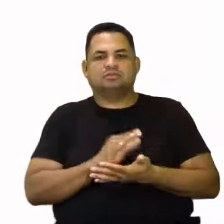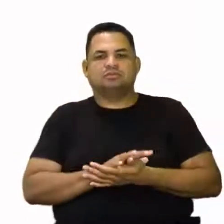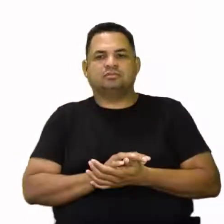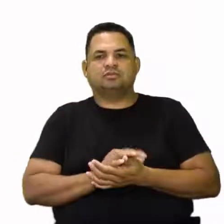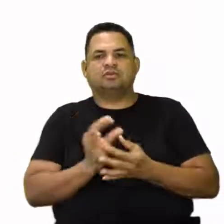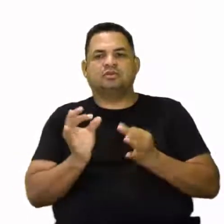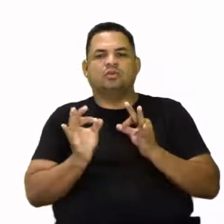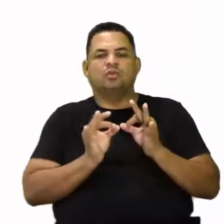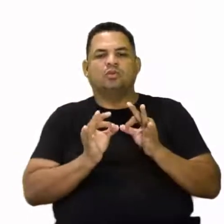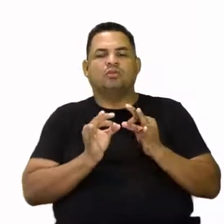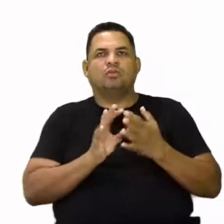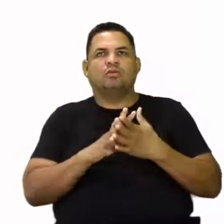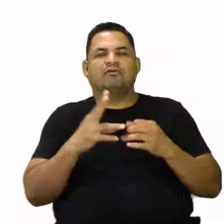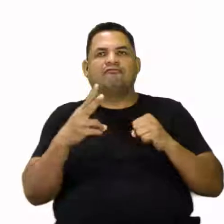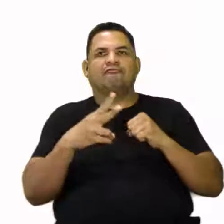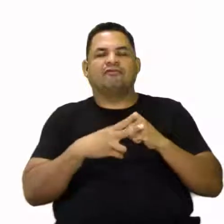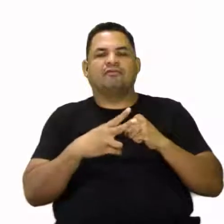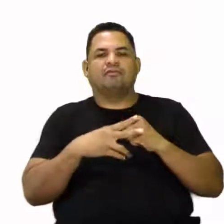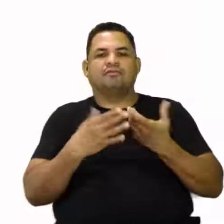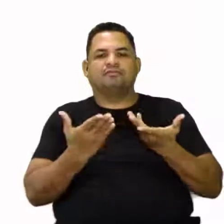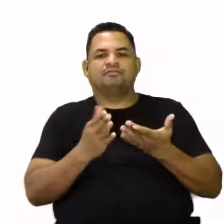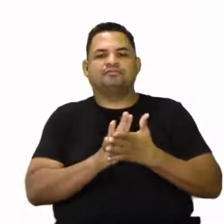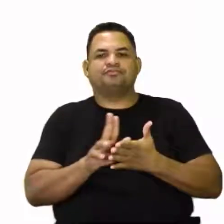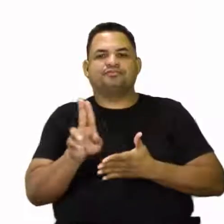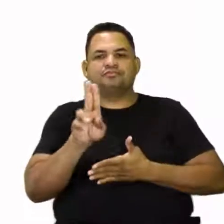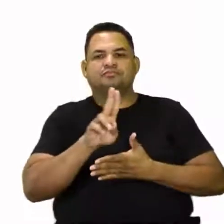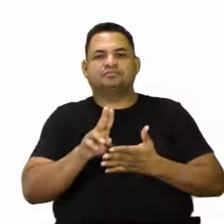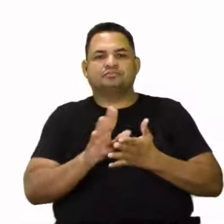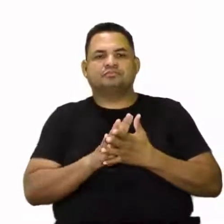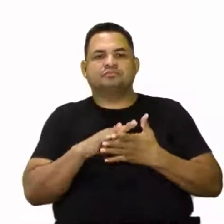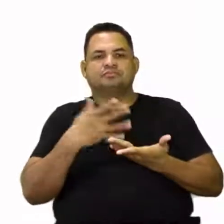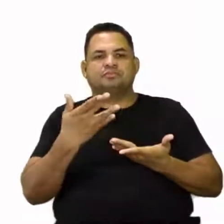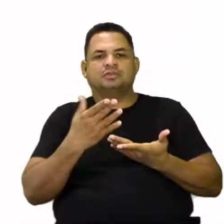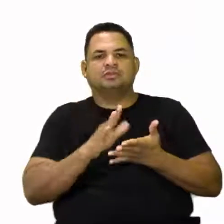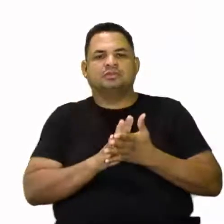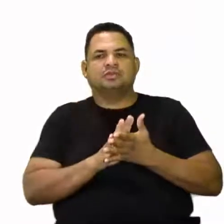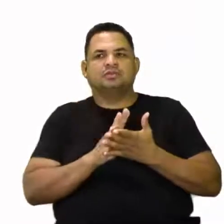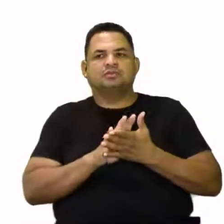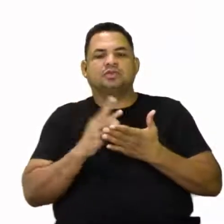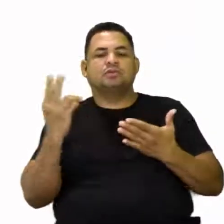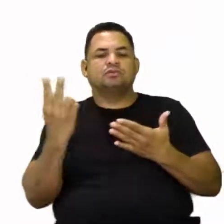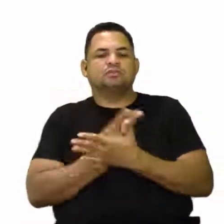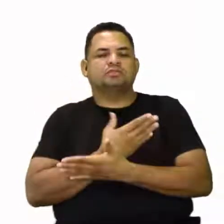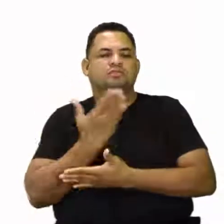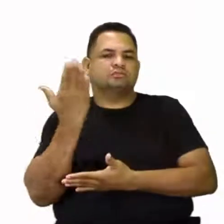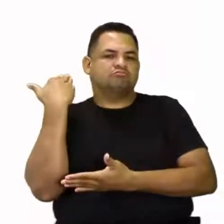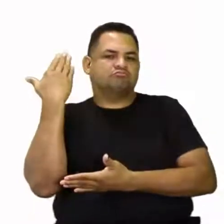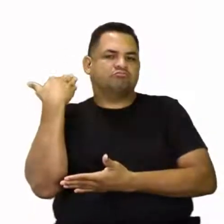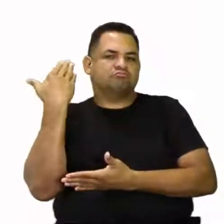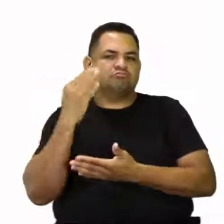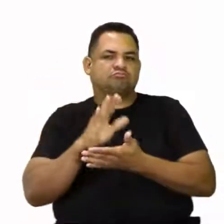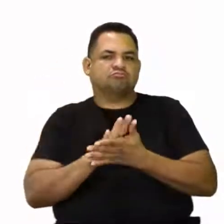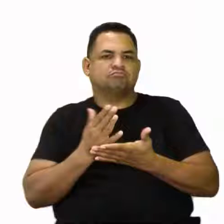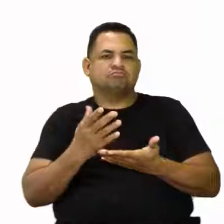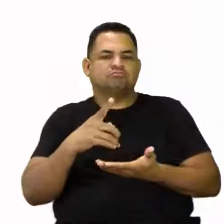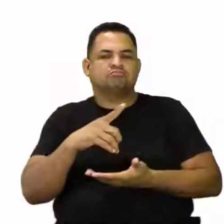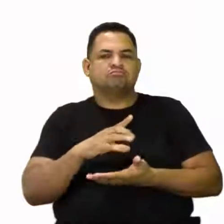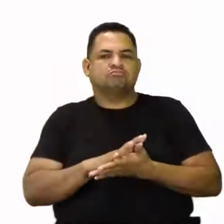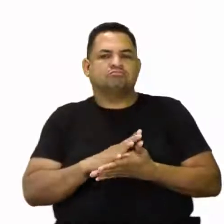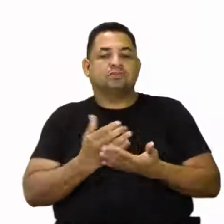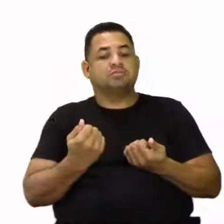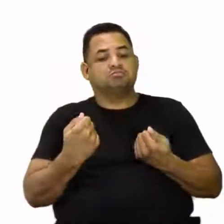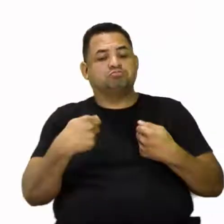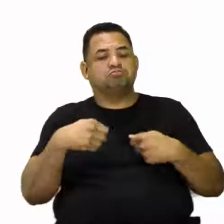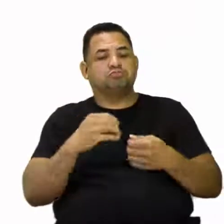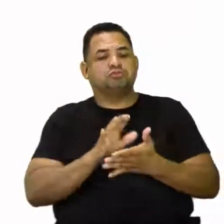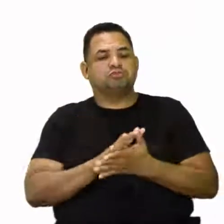uma forma verbal que serve para expressar ações passadas que tinham grandes chances de